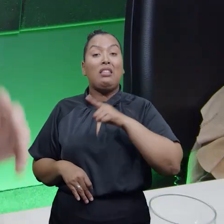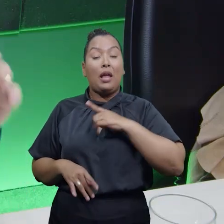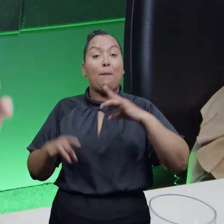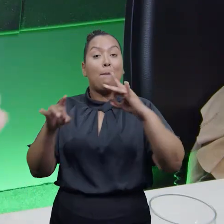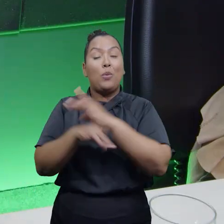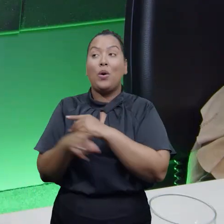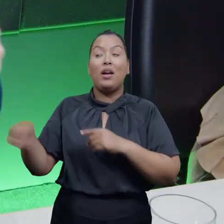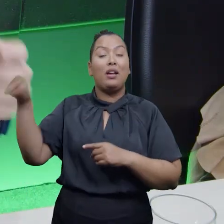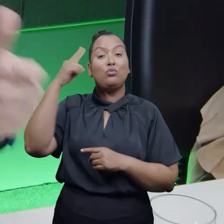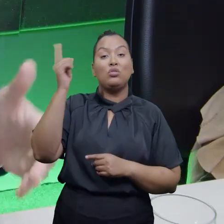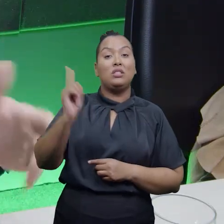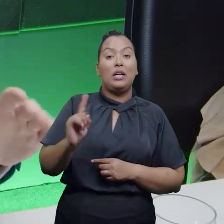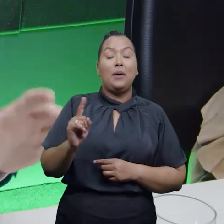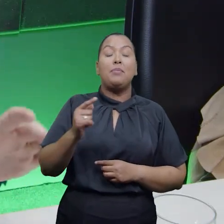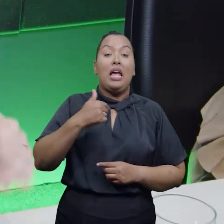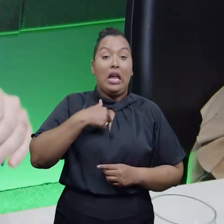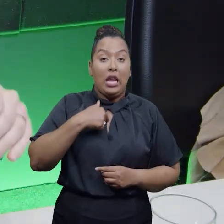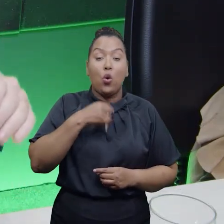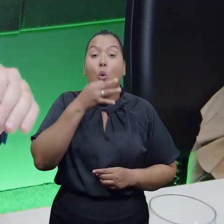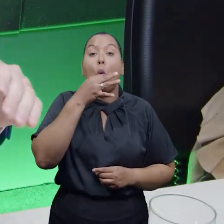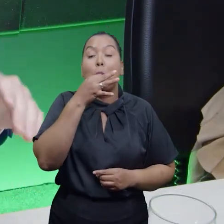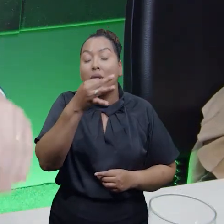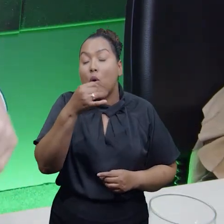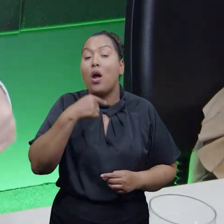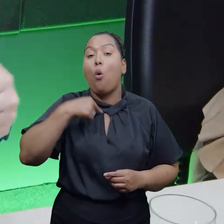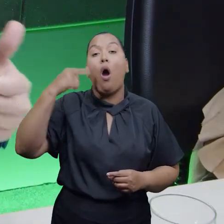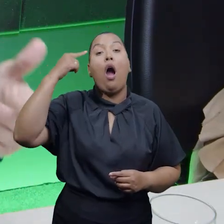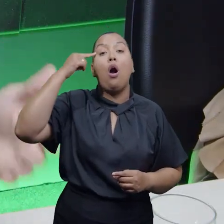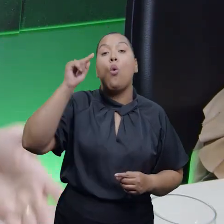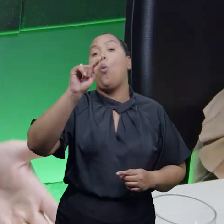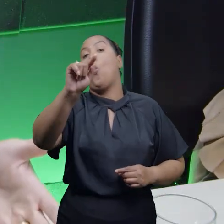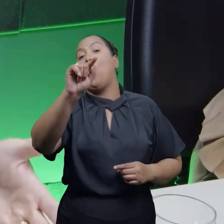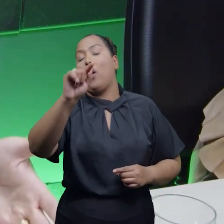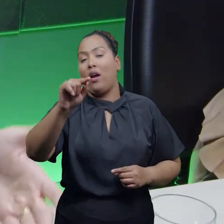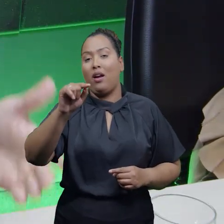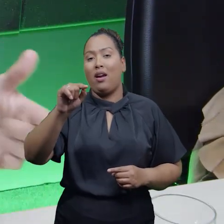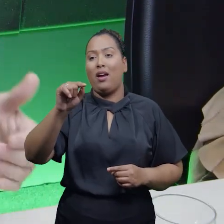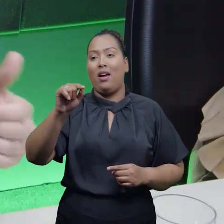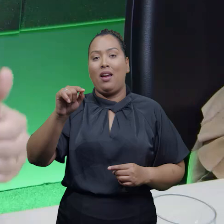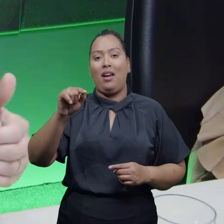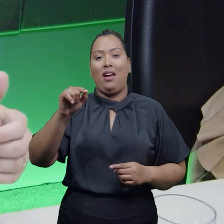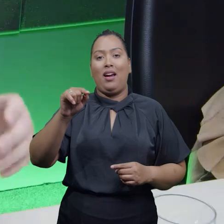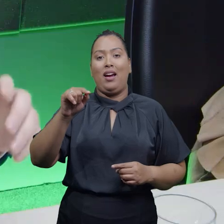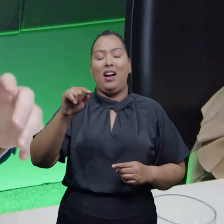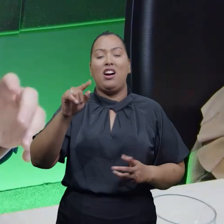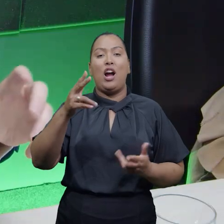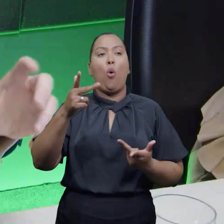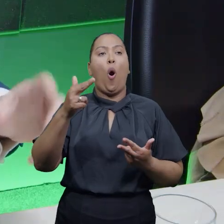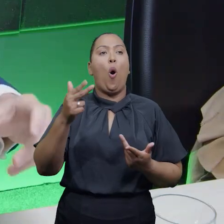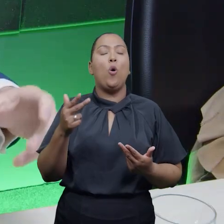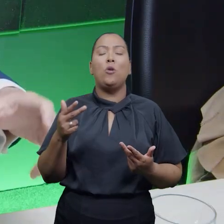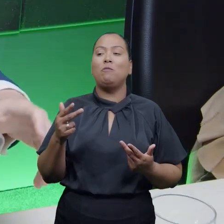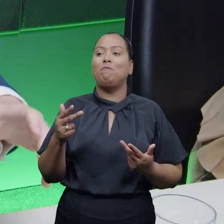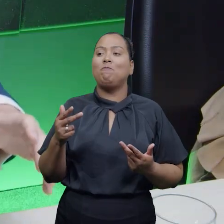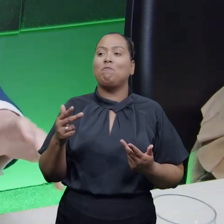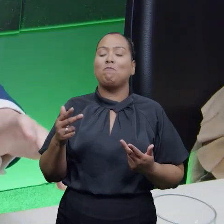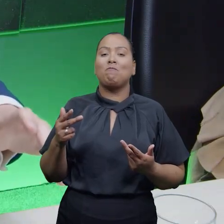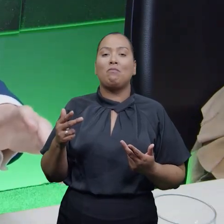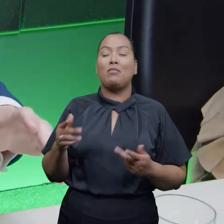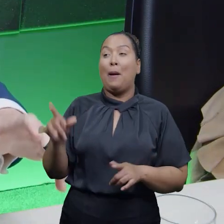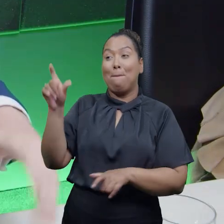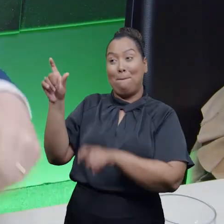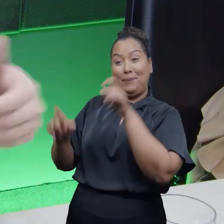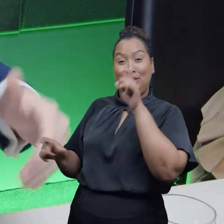que, e aí é um achismo, digamos assim, mas que é insuficiente exatamente porque